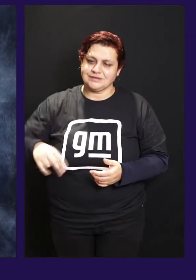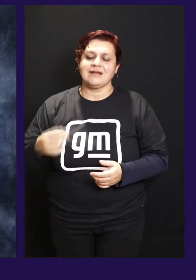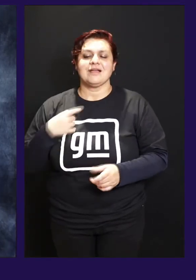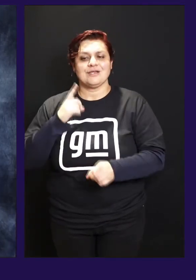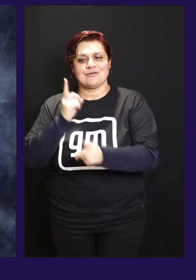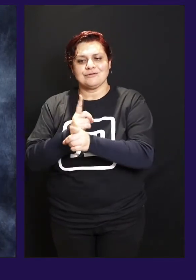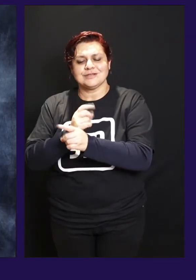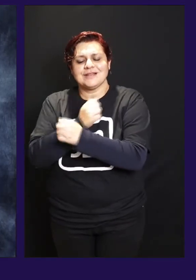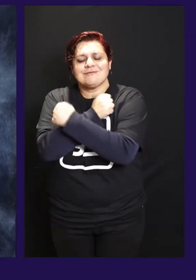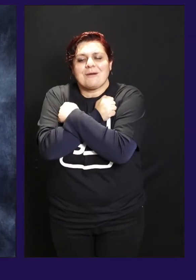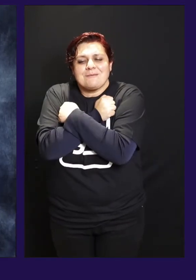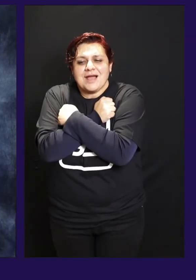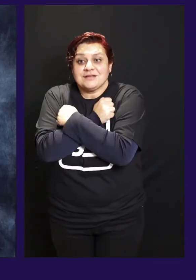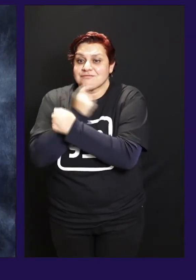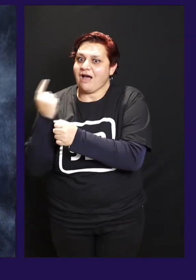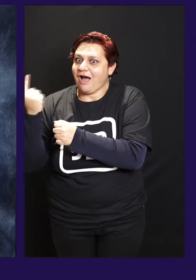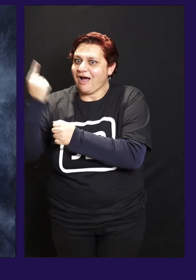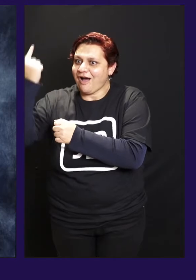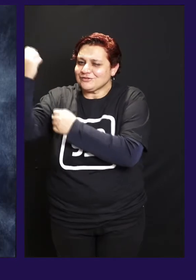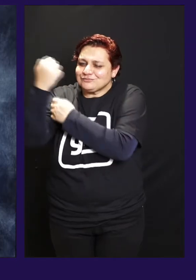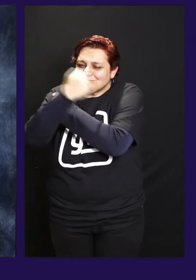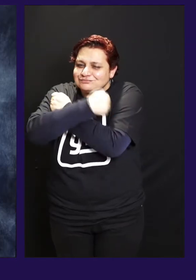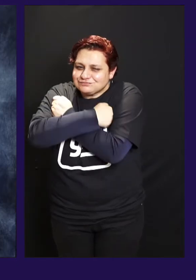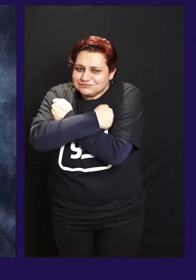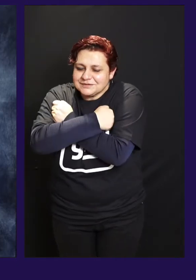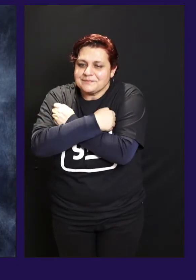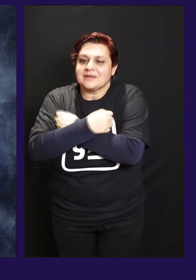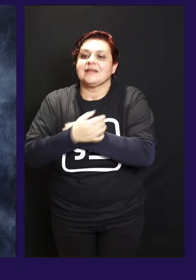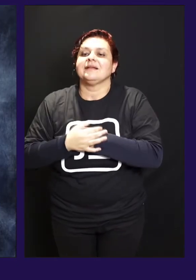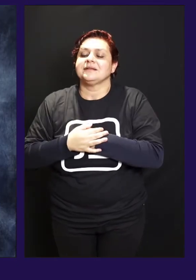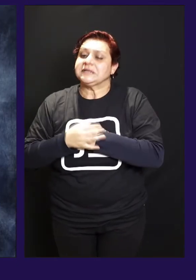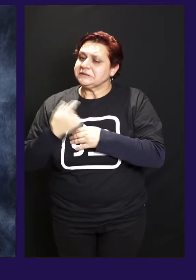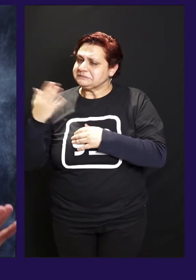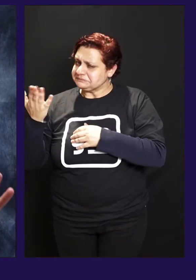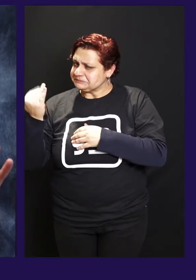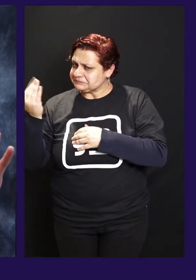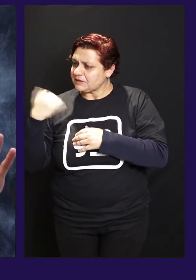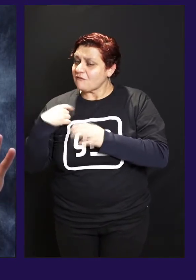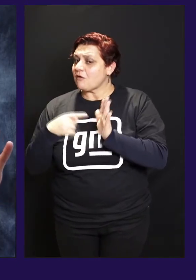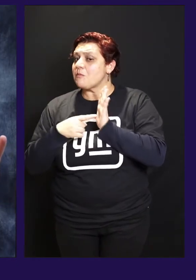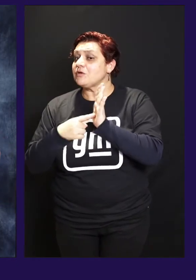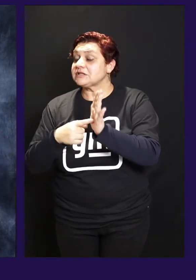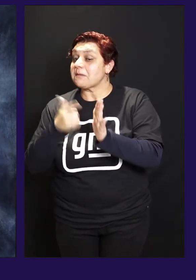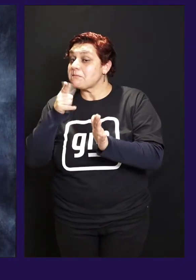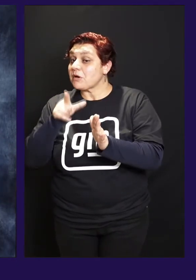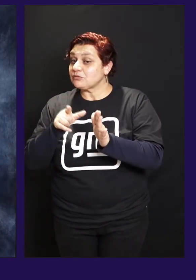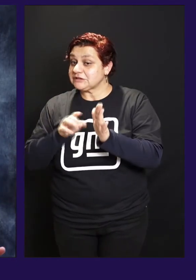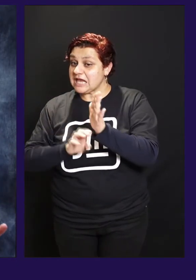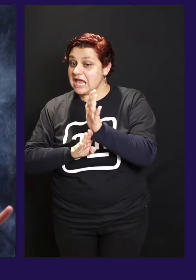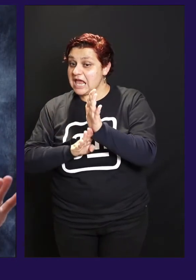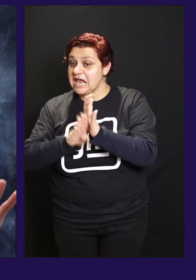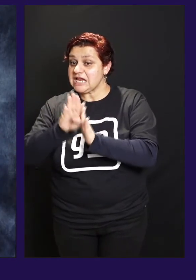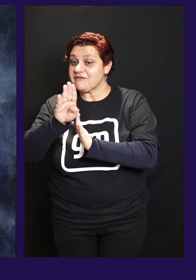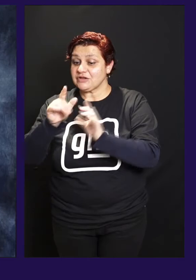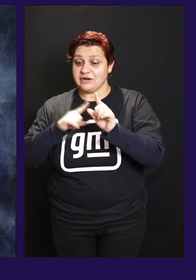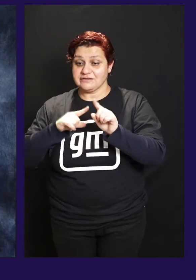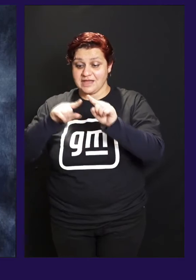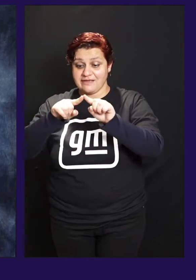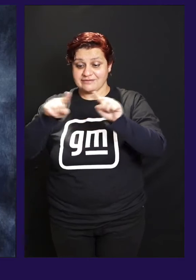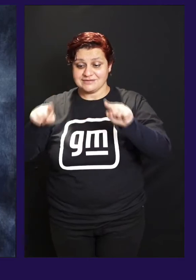dispositivos que você pode vestir, que podem coletar informações biométricas e contextuais, internet das